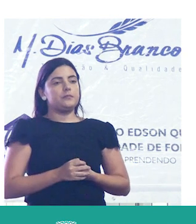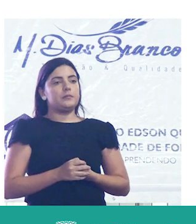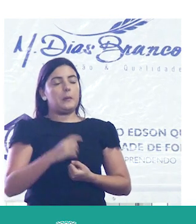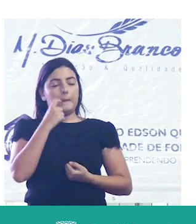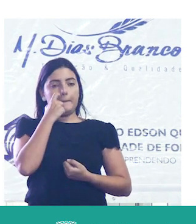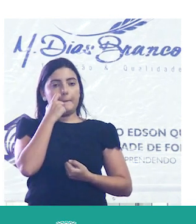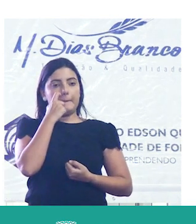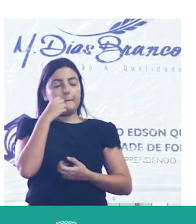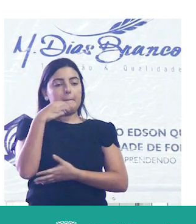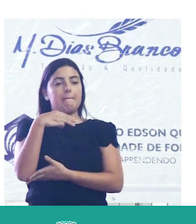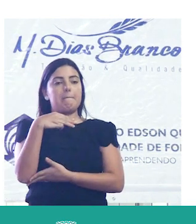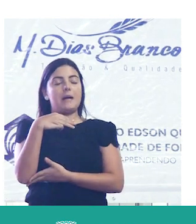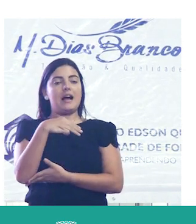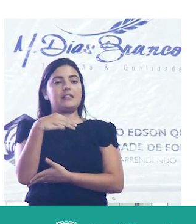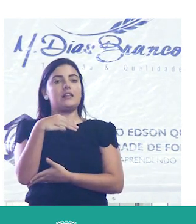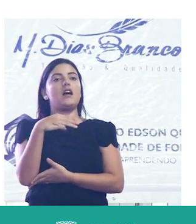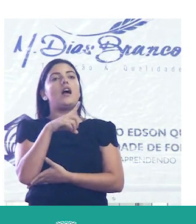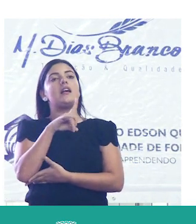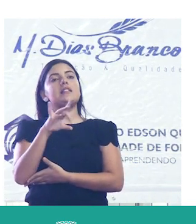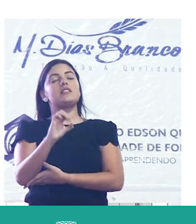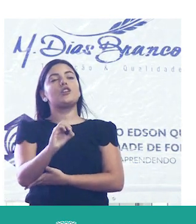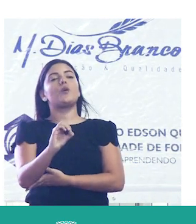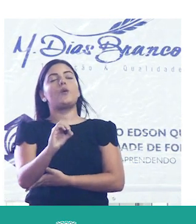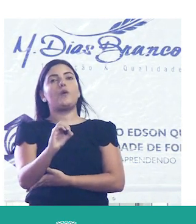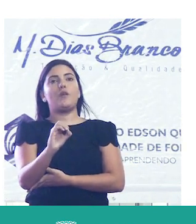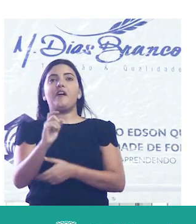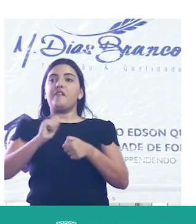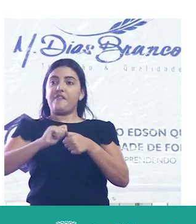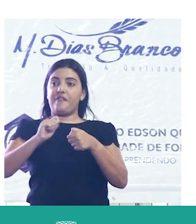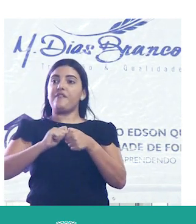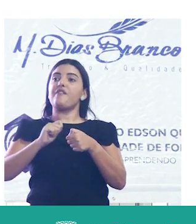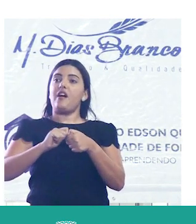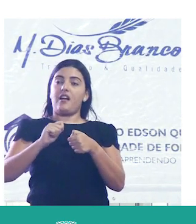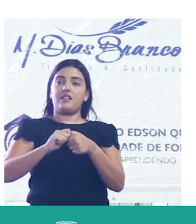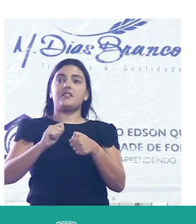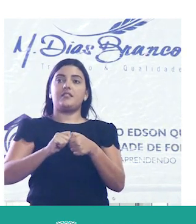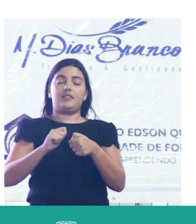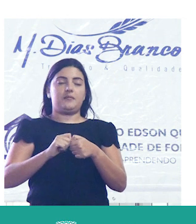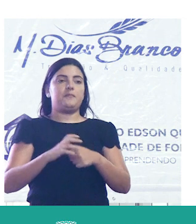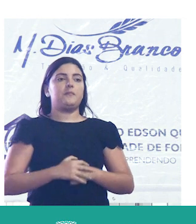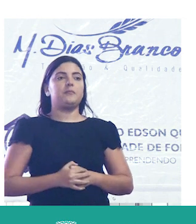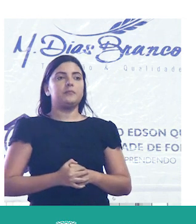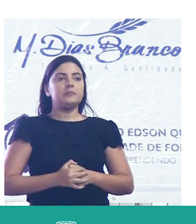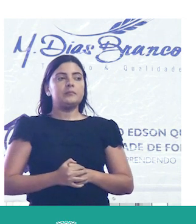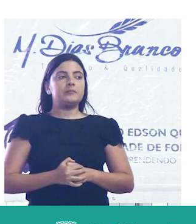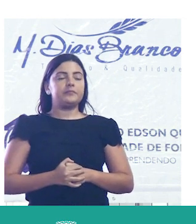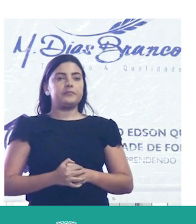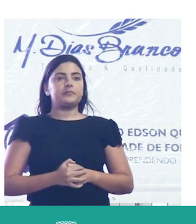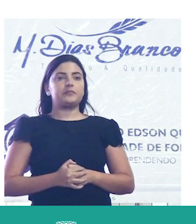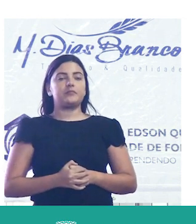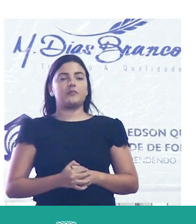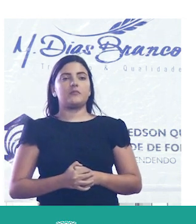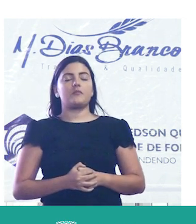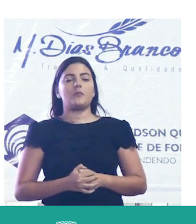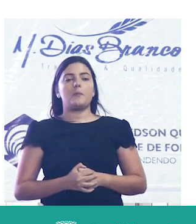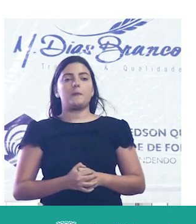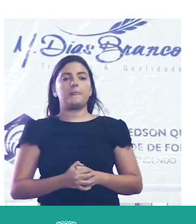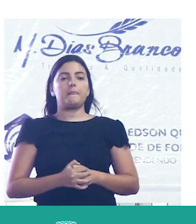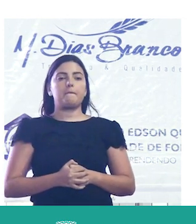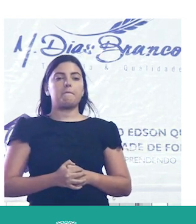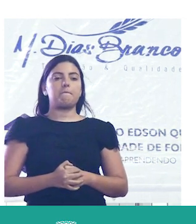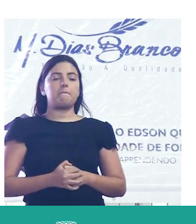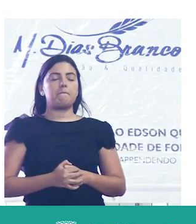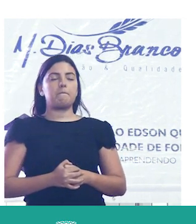a massa de zinco que eu produzo a partir dessa massa do sulfeto de zinco. Os envolvidos